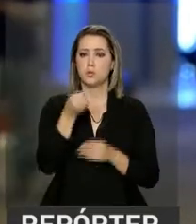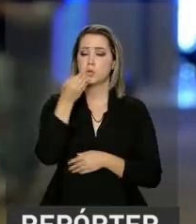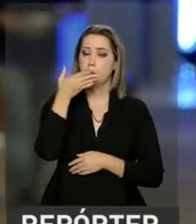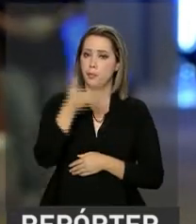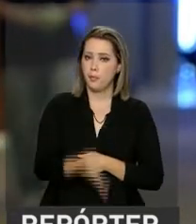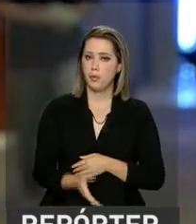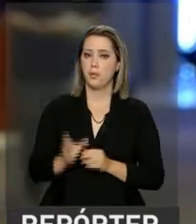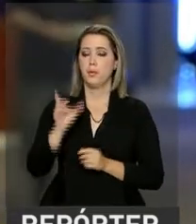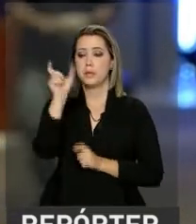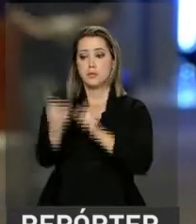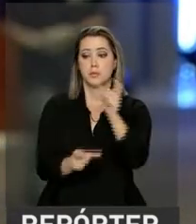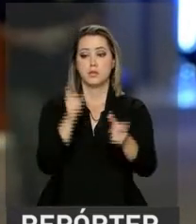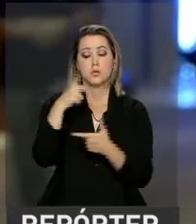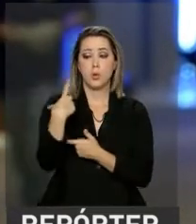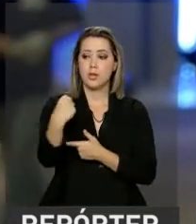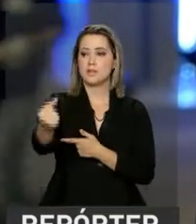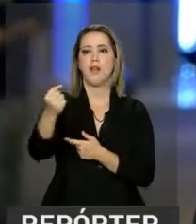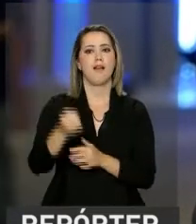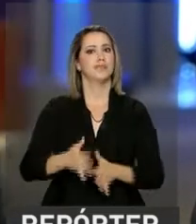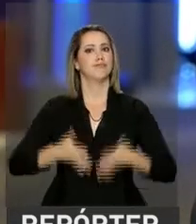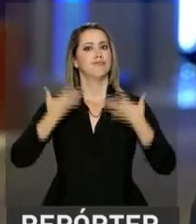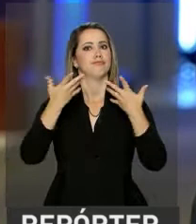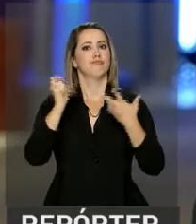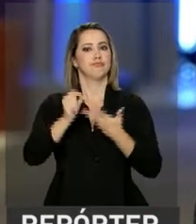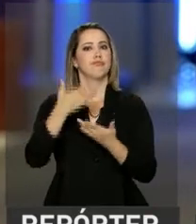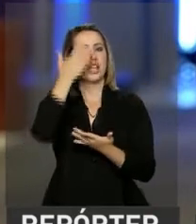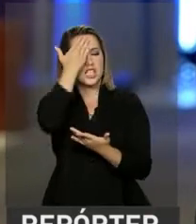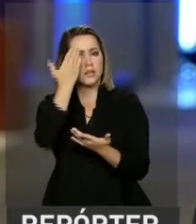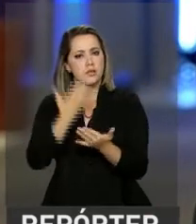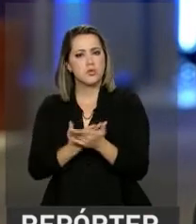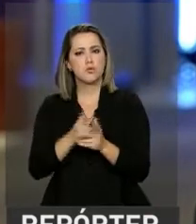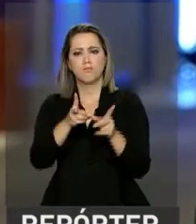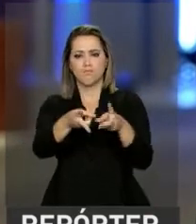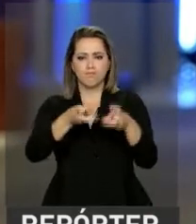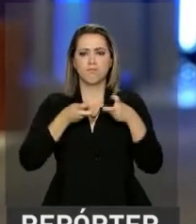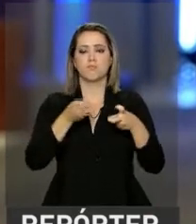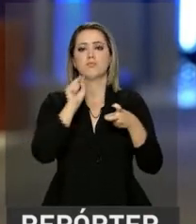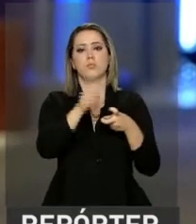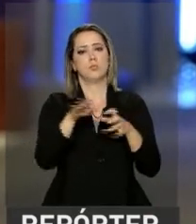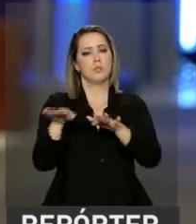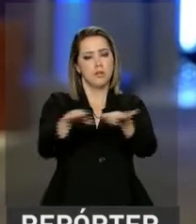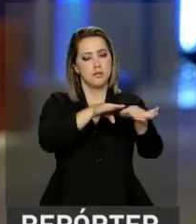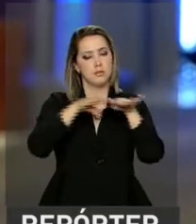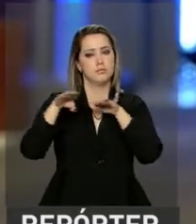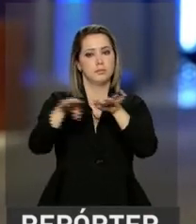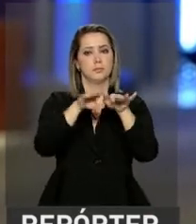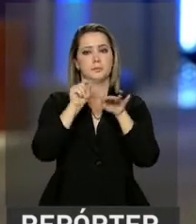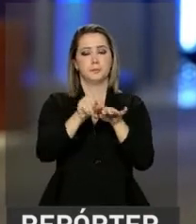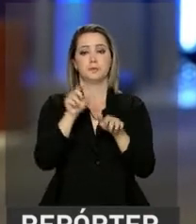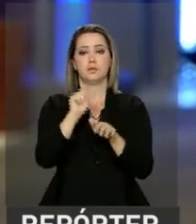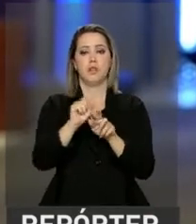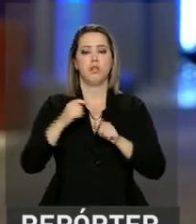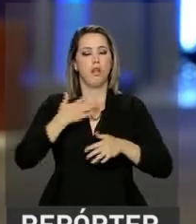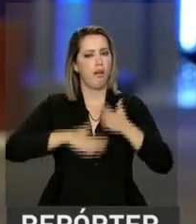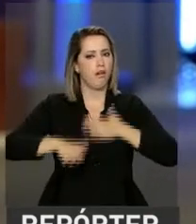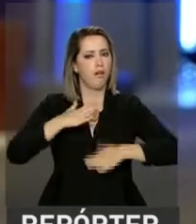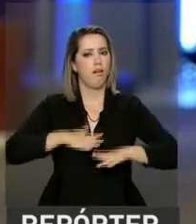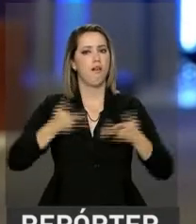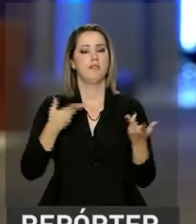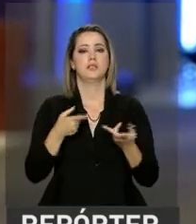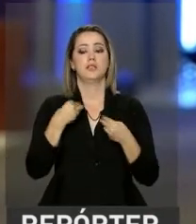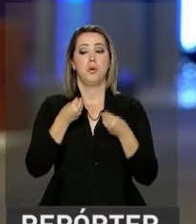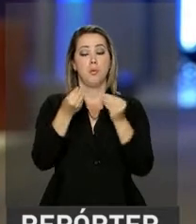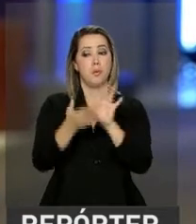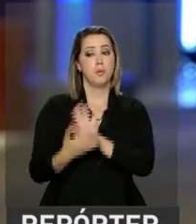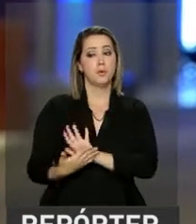as pessoas saíram daqui muito animadas, confiantes na previsibilidade, na estabilidade, na tranquilidade